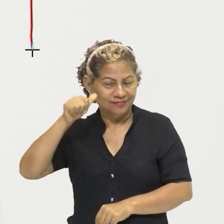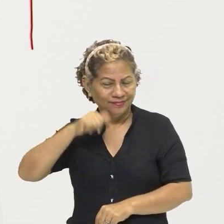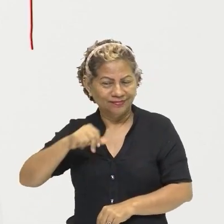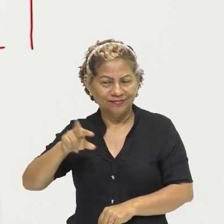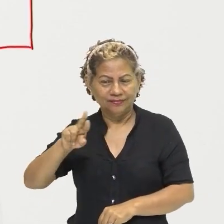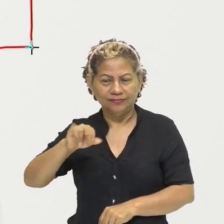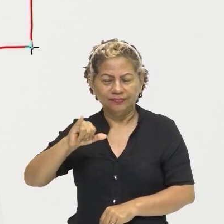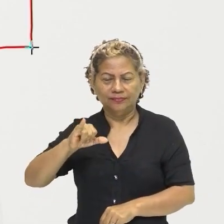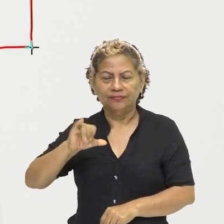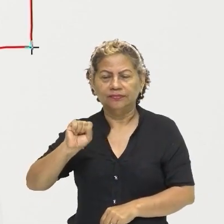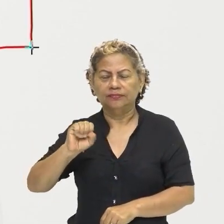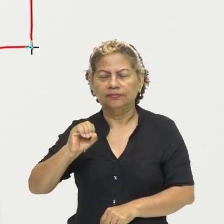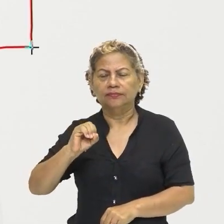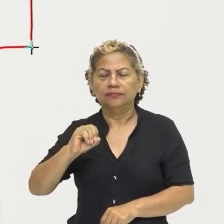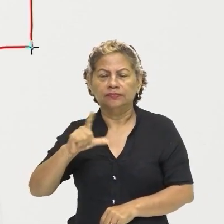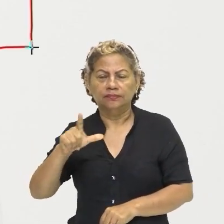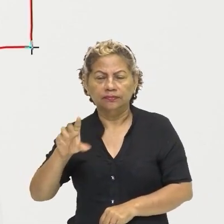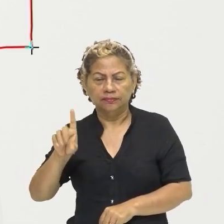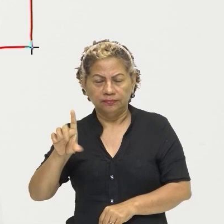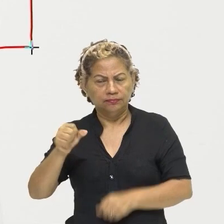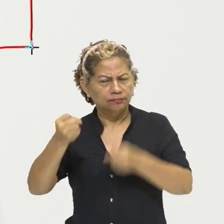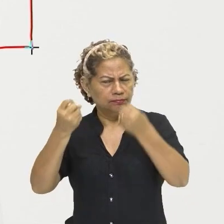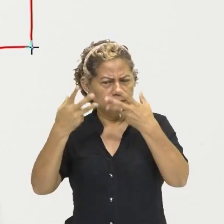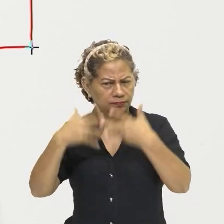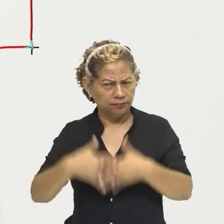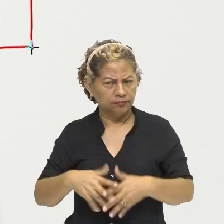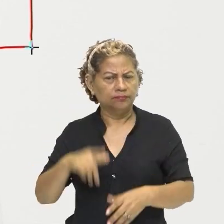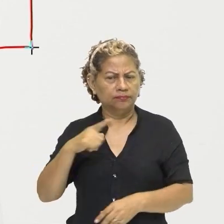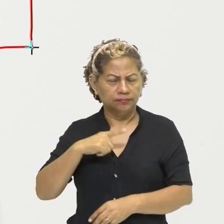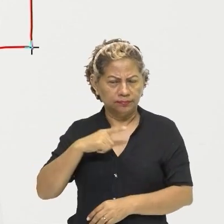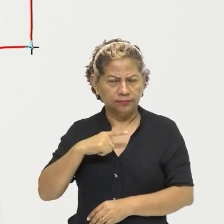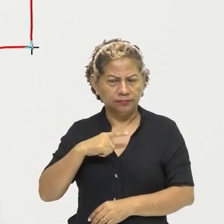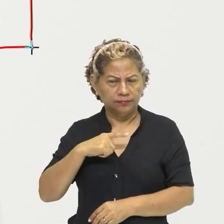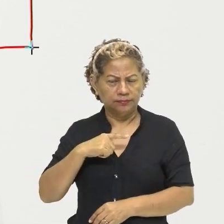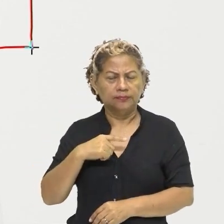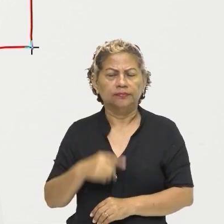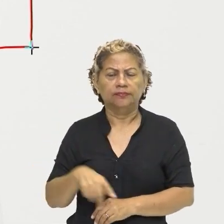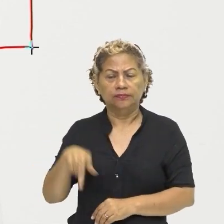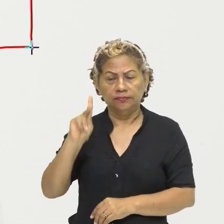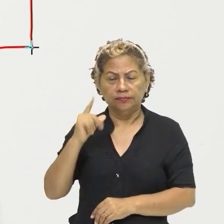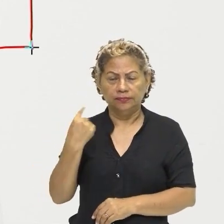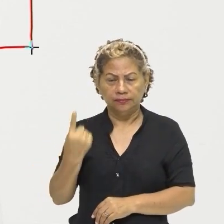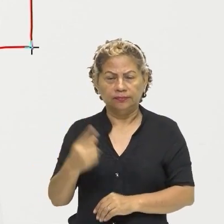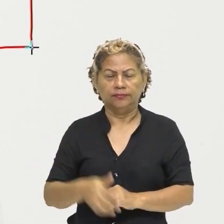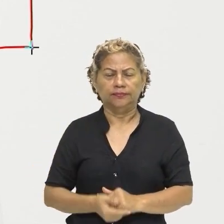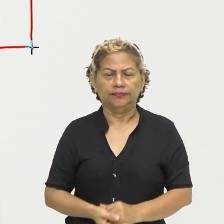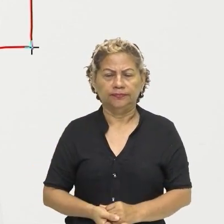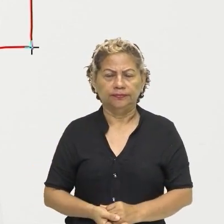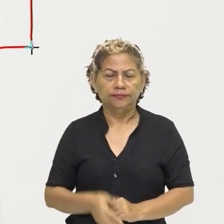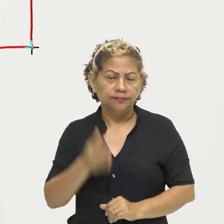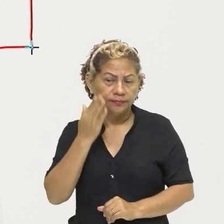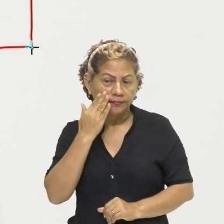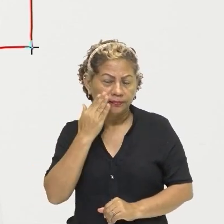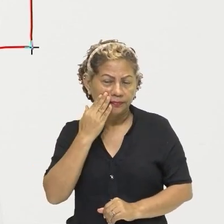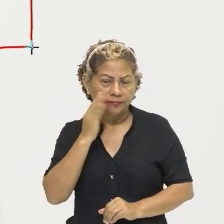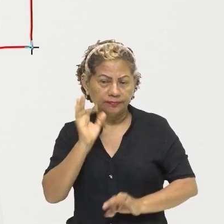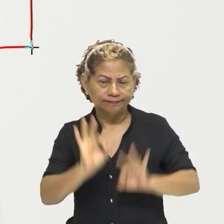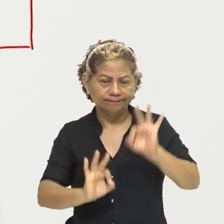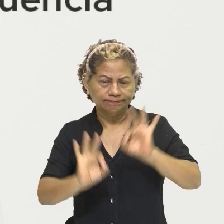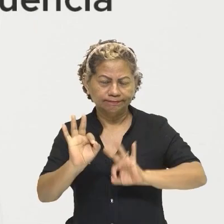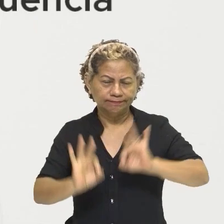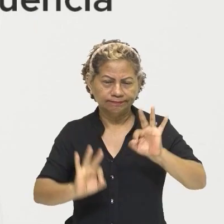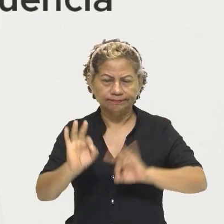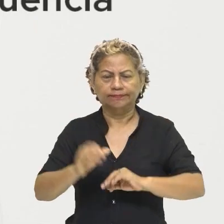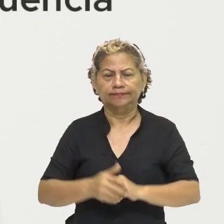1, tá certo? E aí nós temos aqui a nossa aplicação